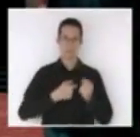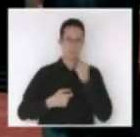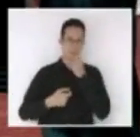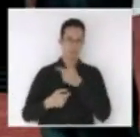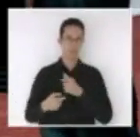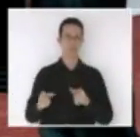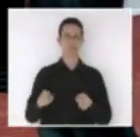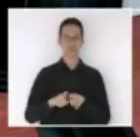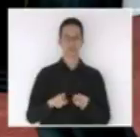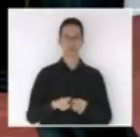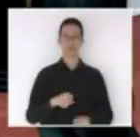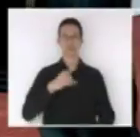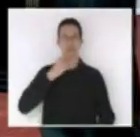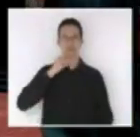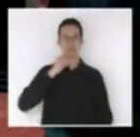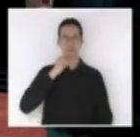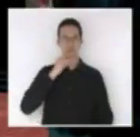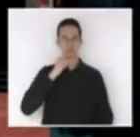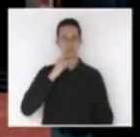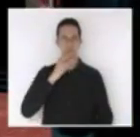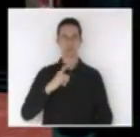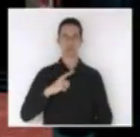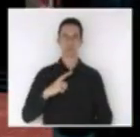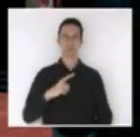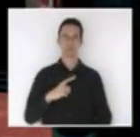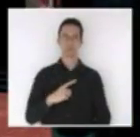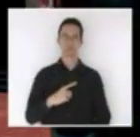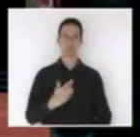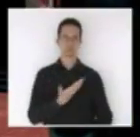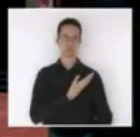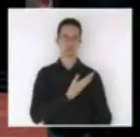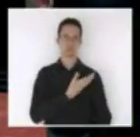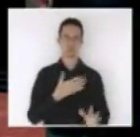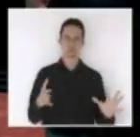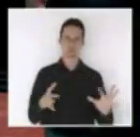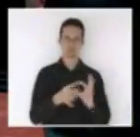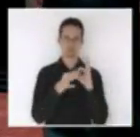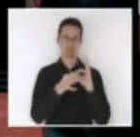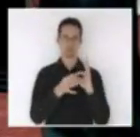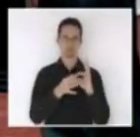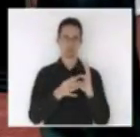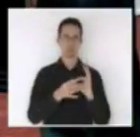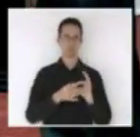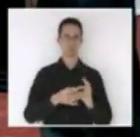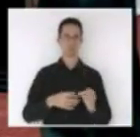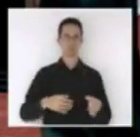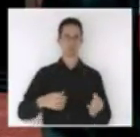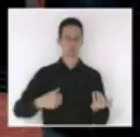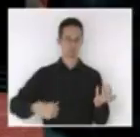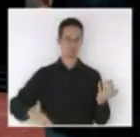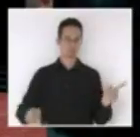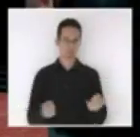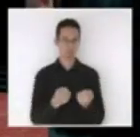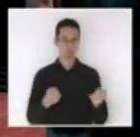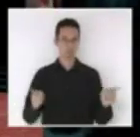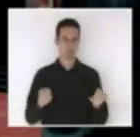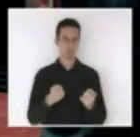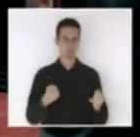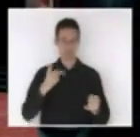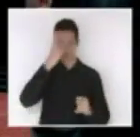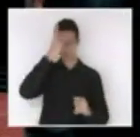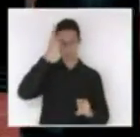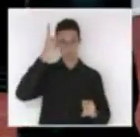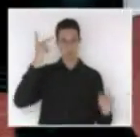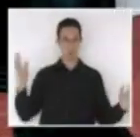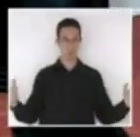taura desafiava, pondo a parceria à prova, já se atracavam na trova, e o povo se aglomerava.